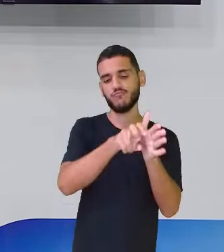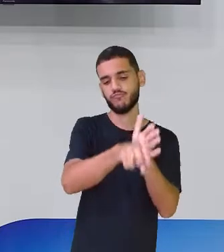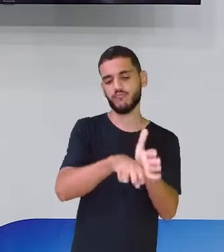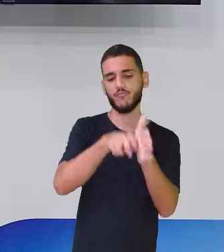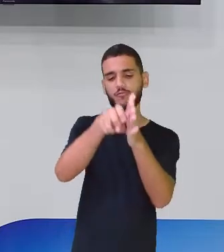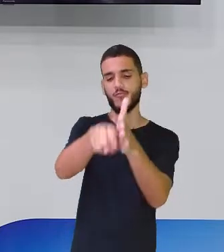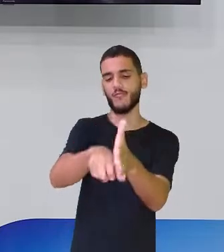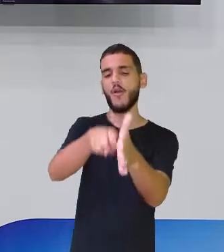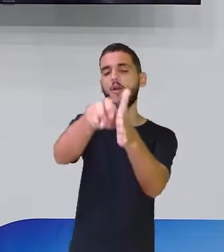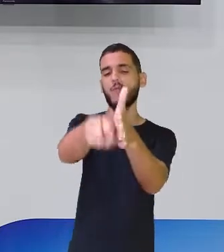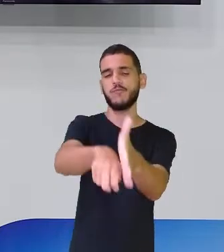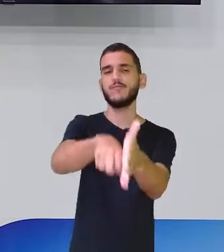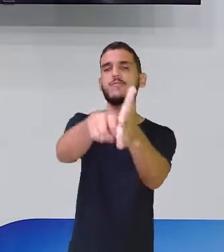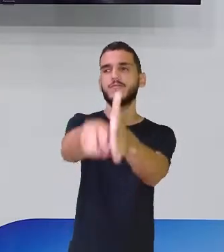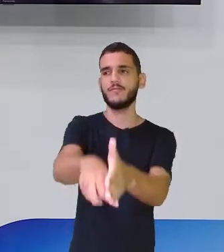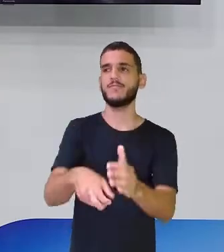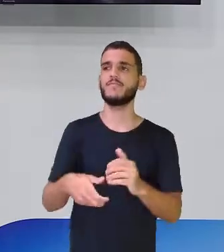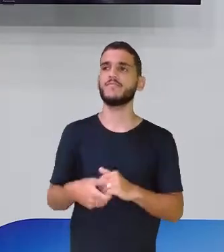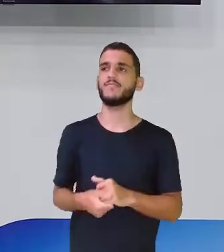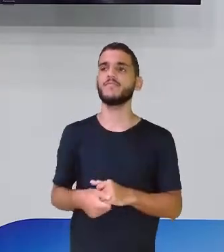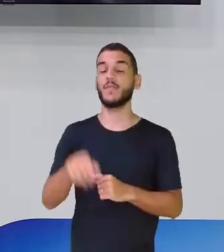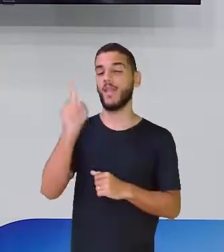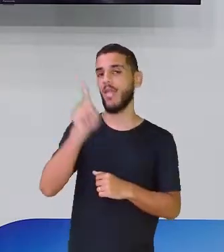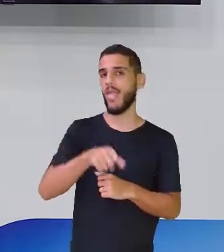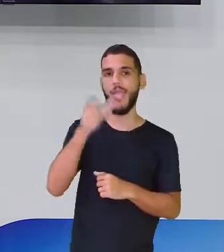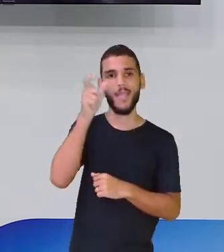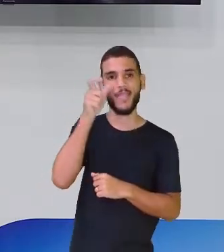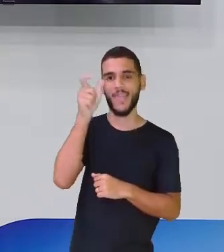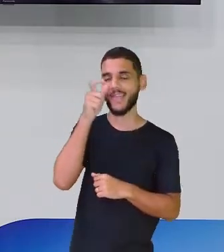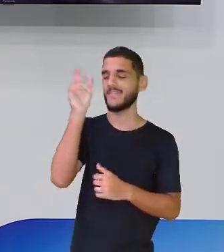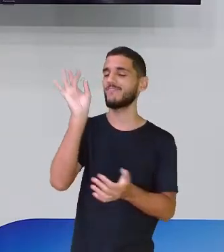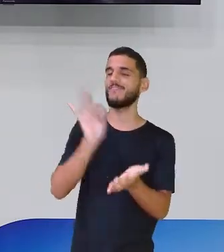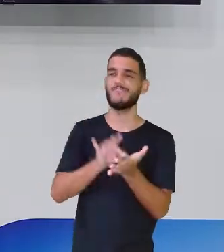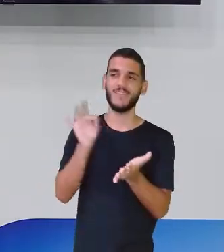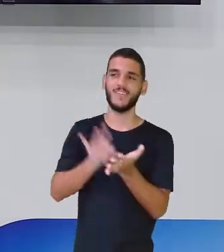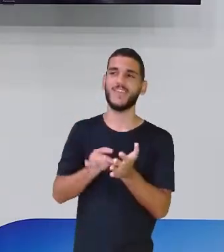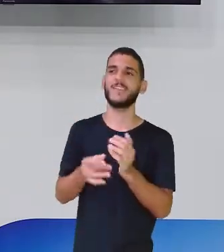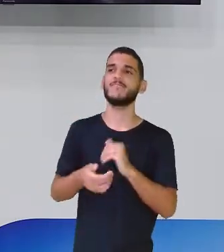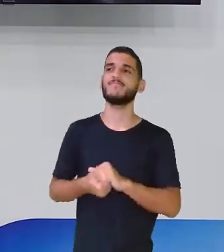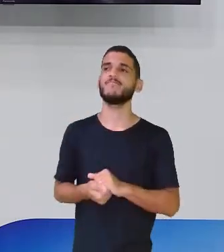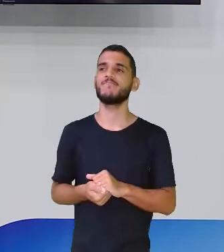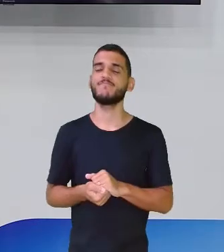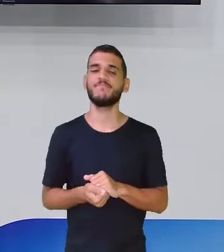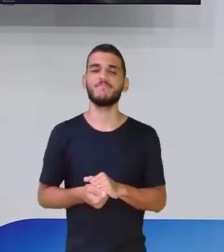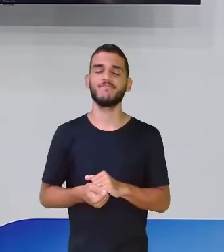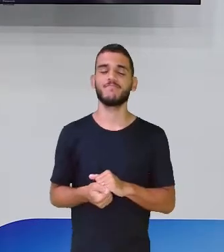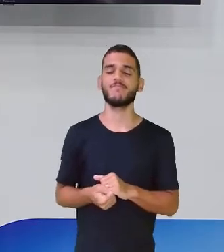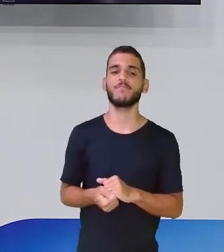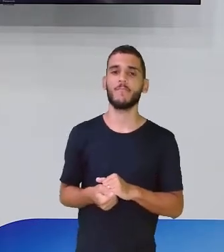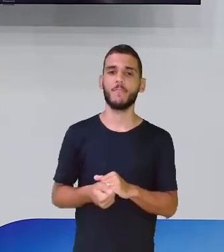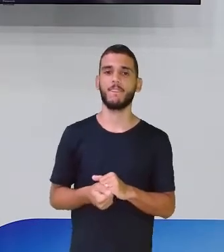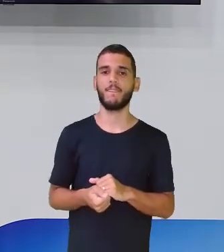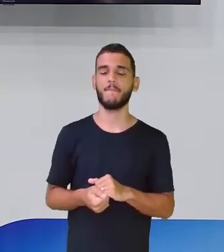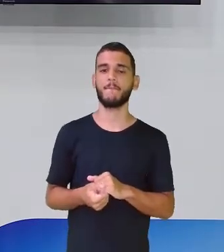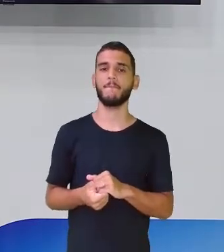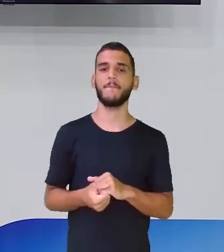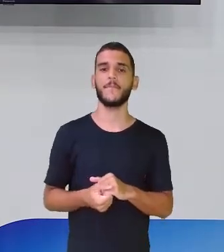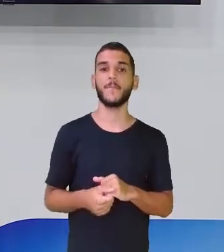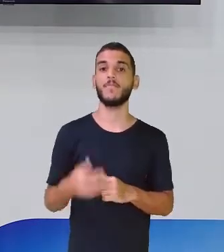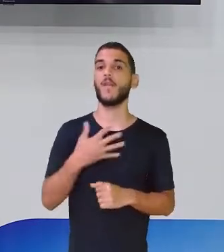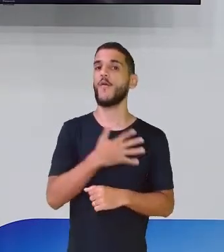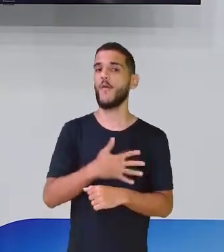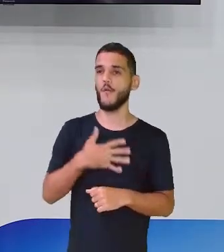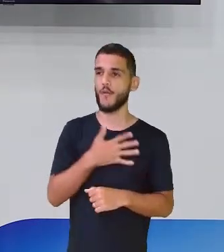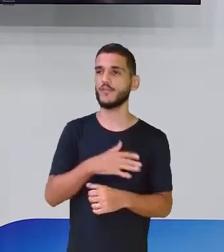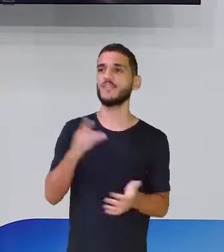seguindo a locomotiva. Então, é bem interessante o trem. Vamos seguindo aí. Eu gosto muito desse